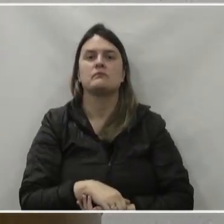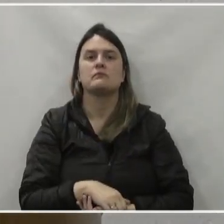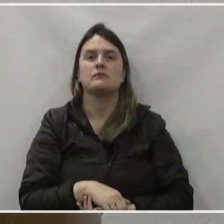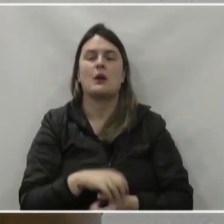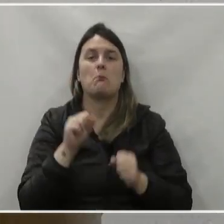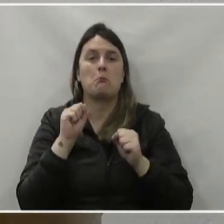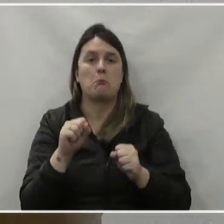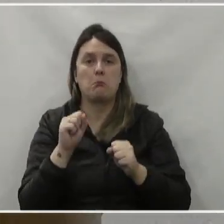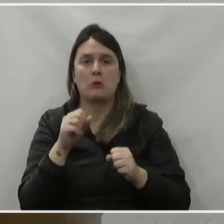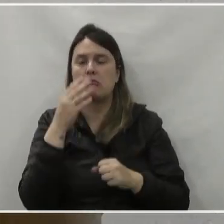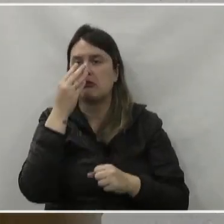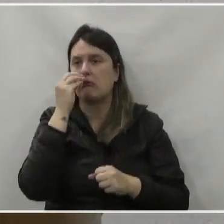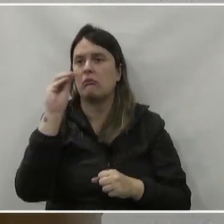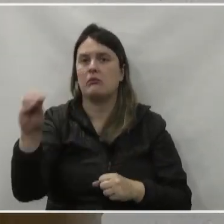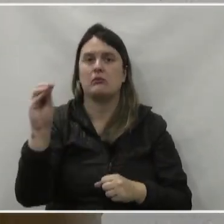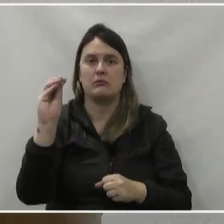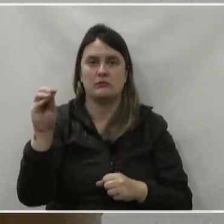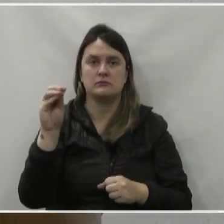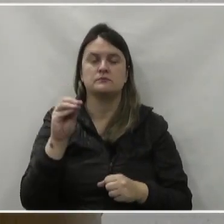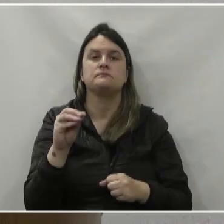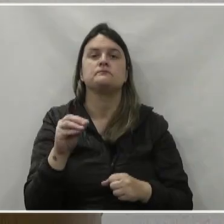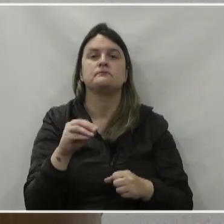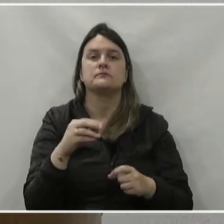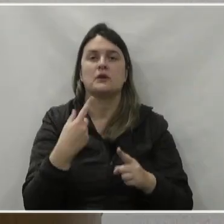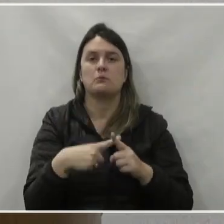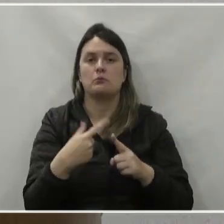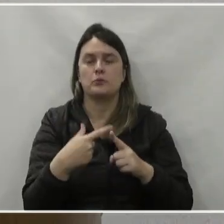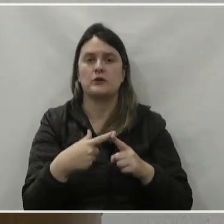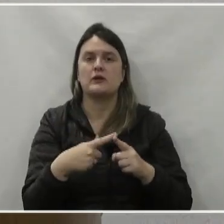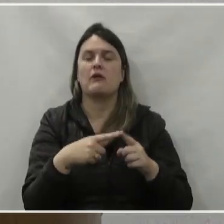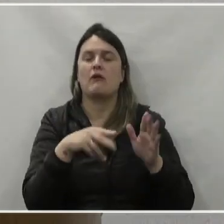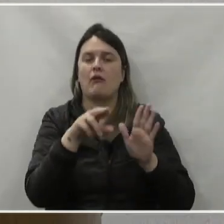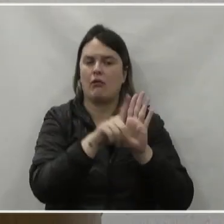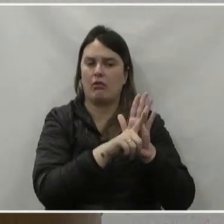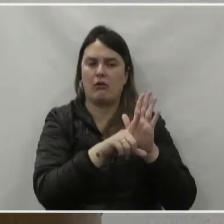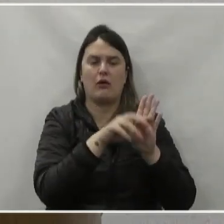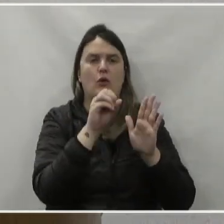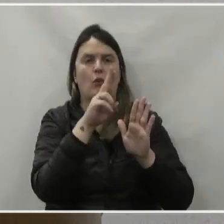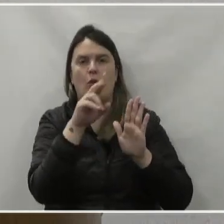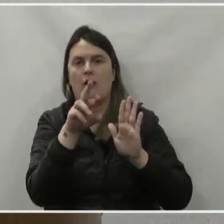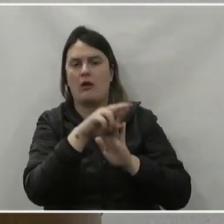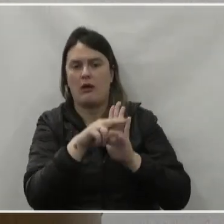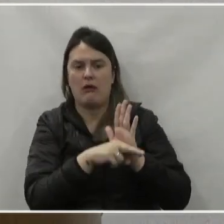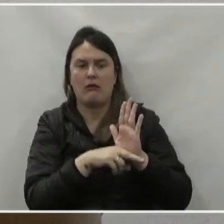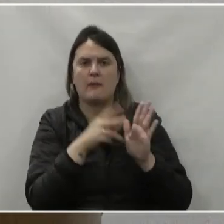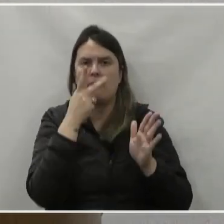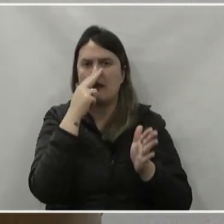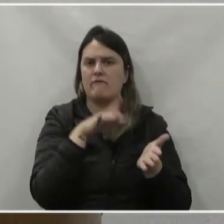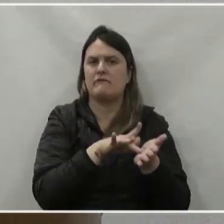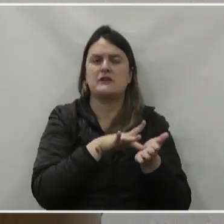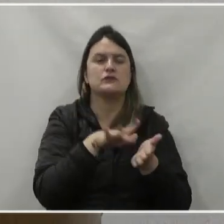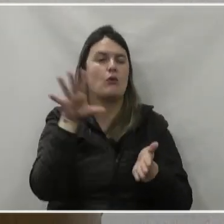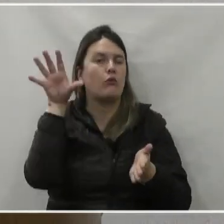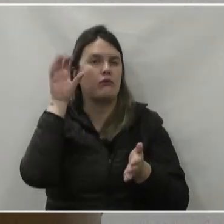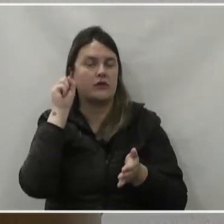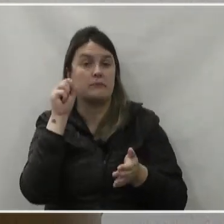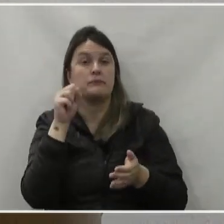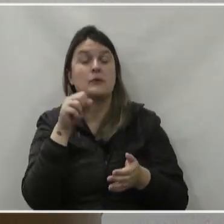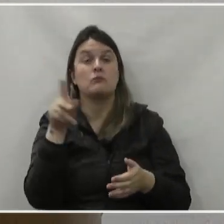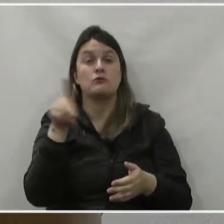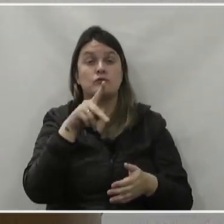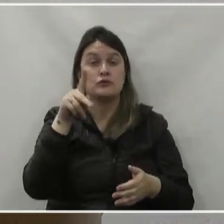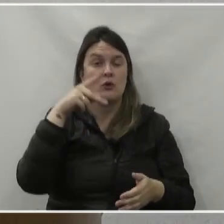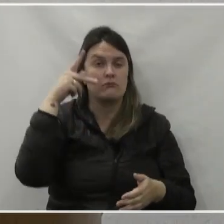frequentemente, simplesmente ignorado pelo aparato burocrático que finge escutá-lo. Paulo Freire